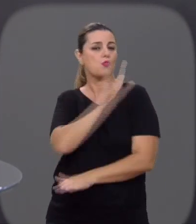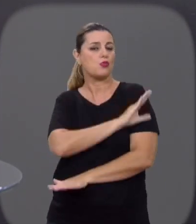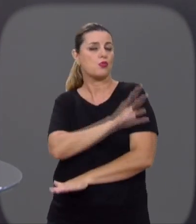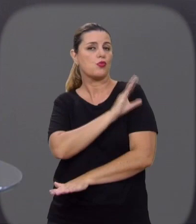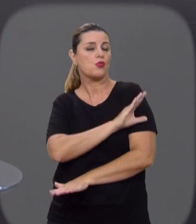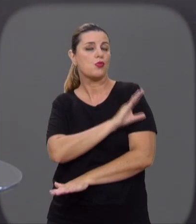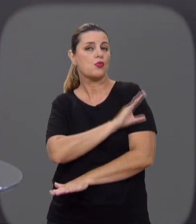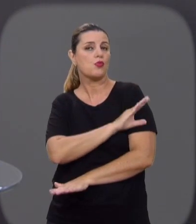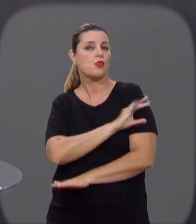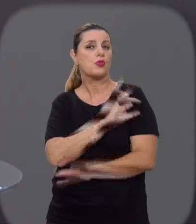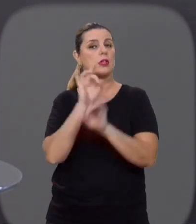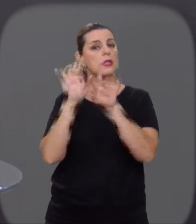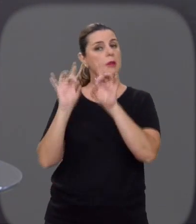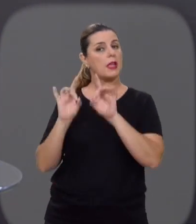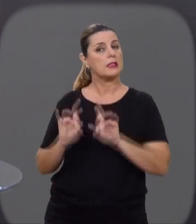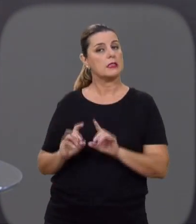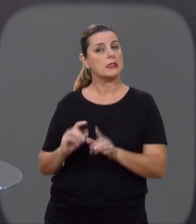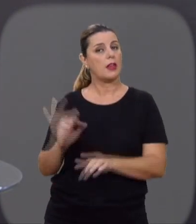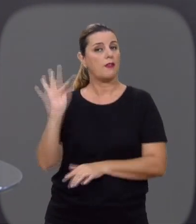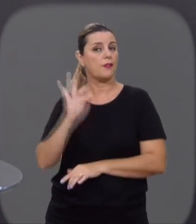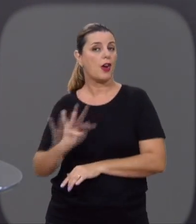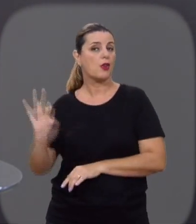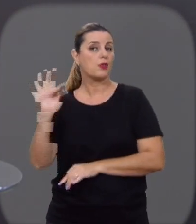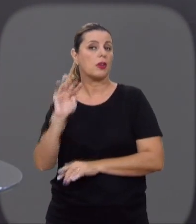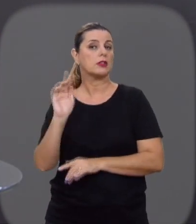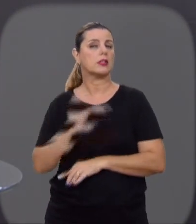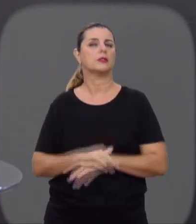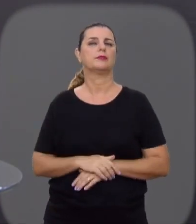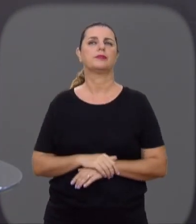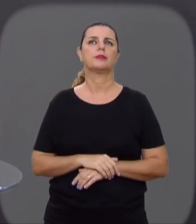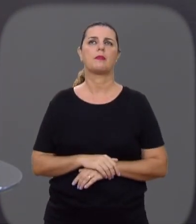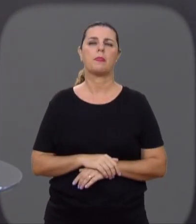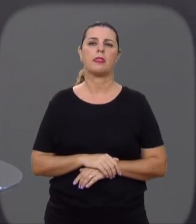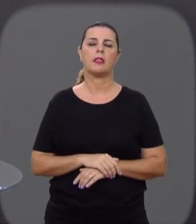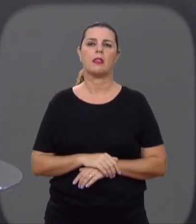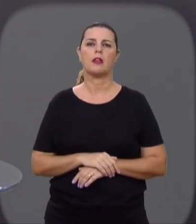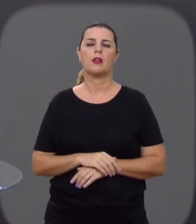cursos de especializações, por exemplo, de graduação.